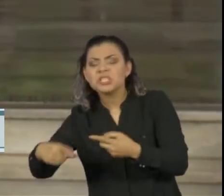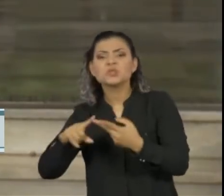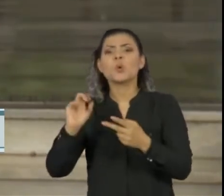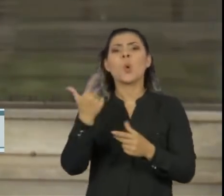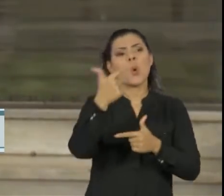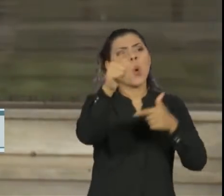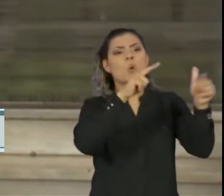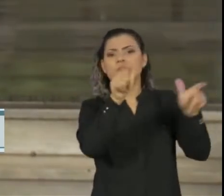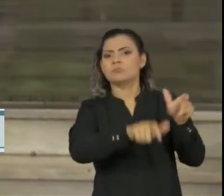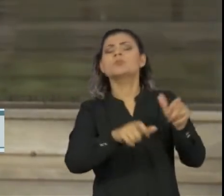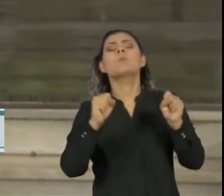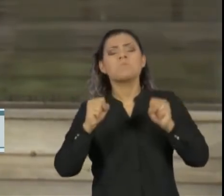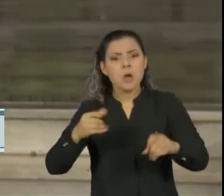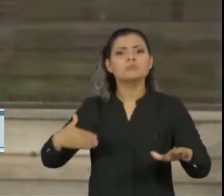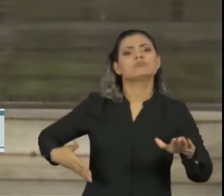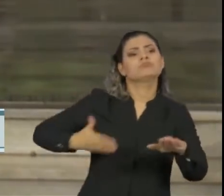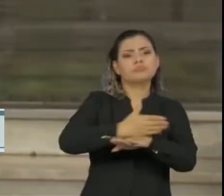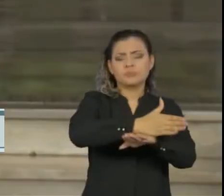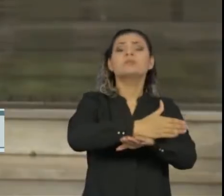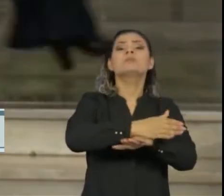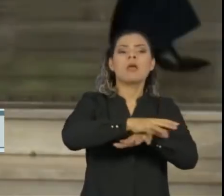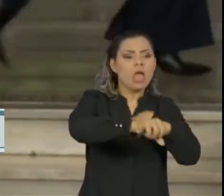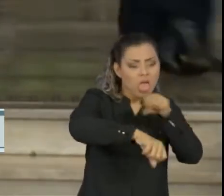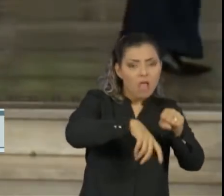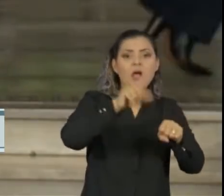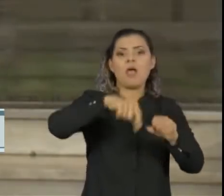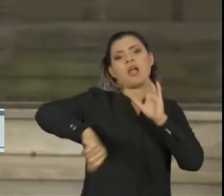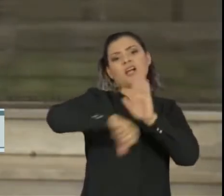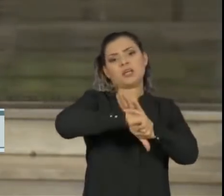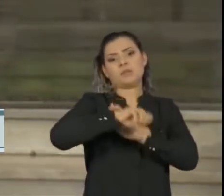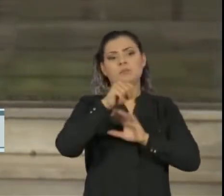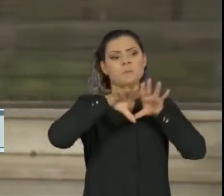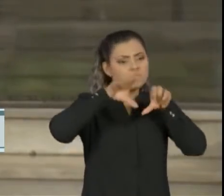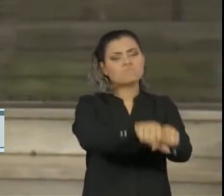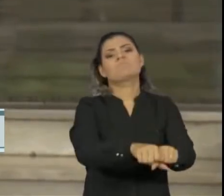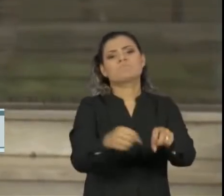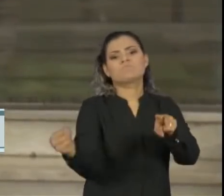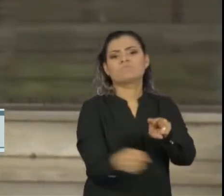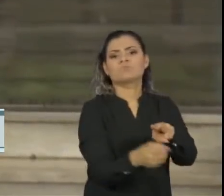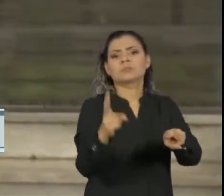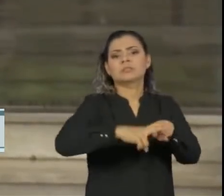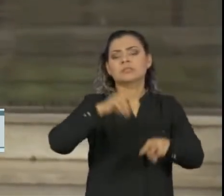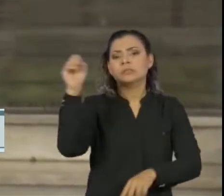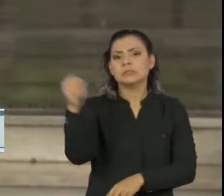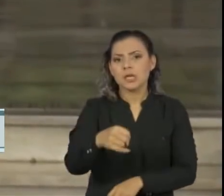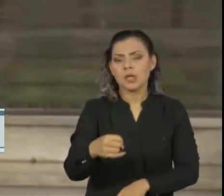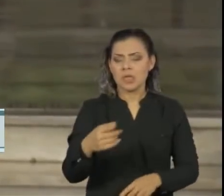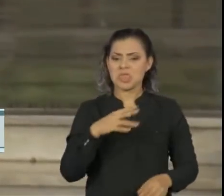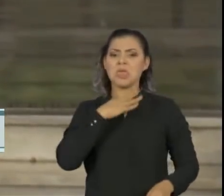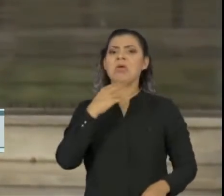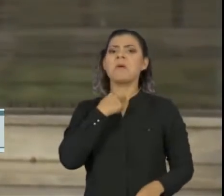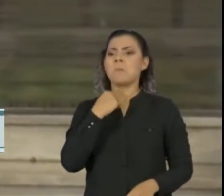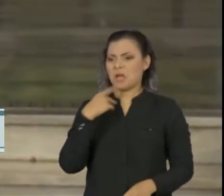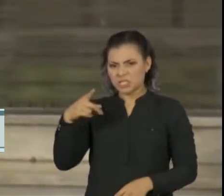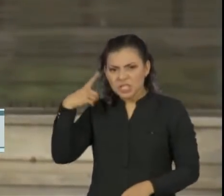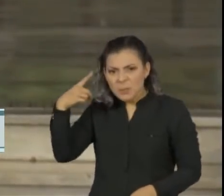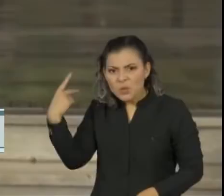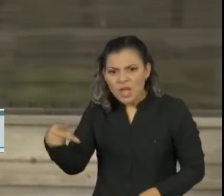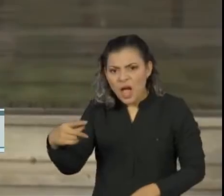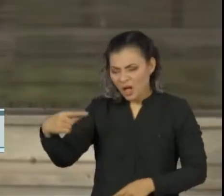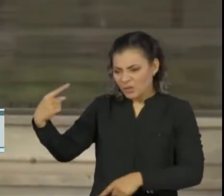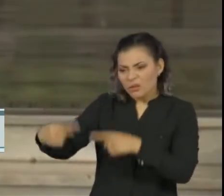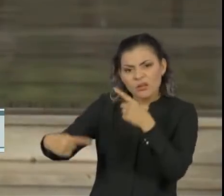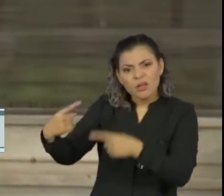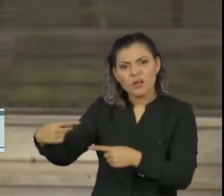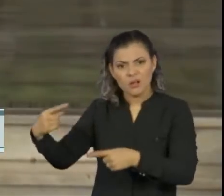não. A condição de parlamentar não dá livre acesso e não dá a um parlamentar a condição de